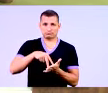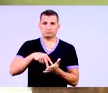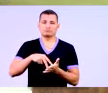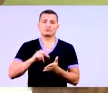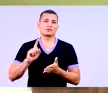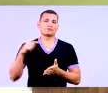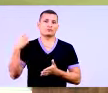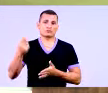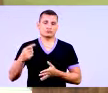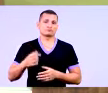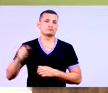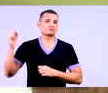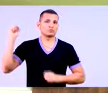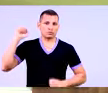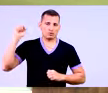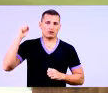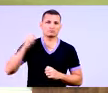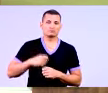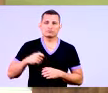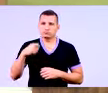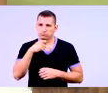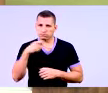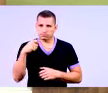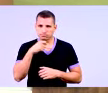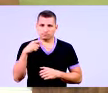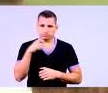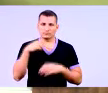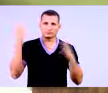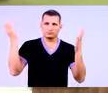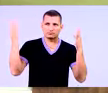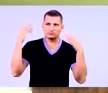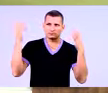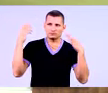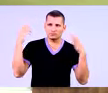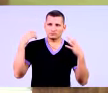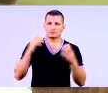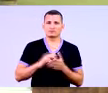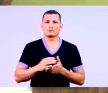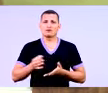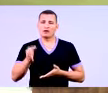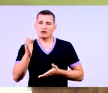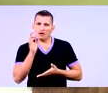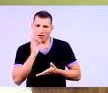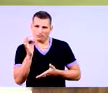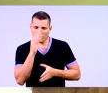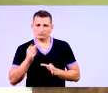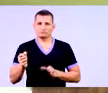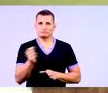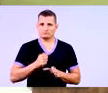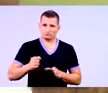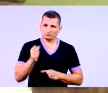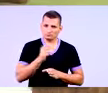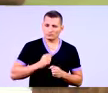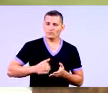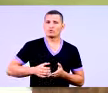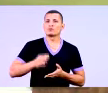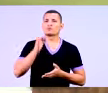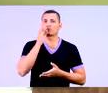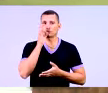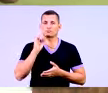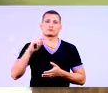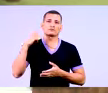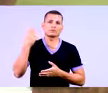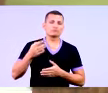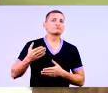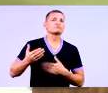toalha vamos ao banheiro escovamos os dentes tomamos banho preparamos um café da manhã tomamos um café da manhã e vamos seguindo